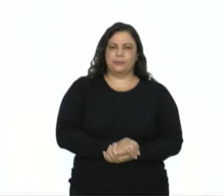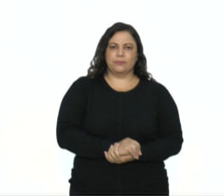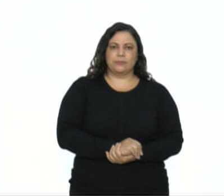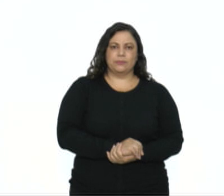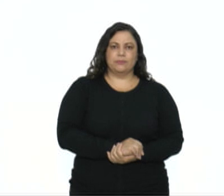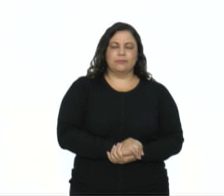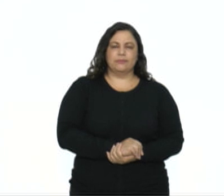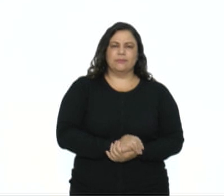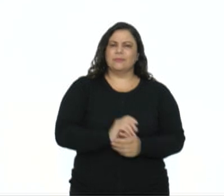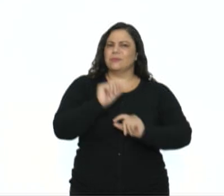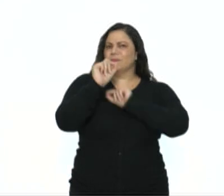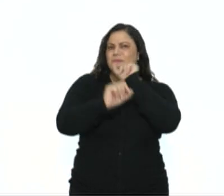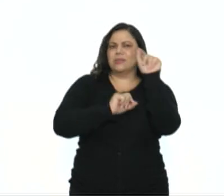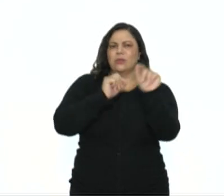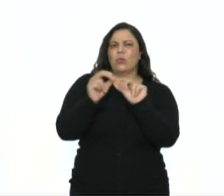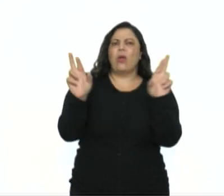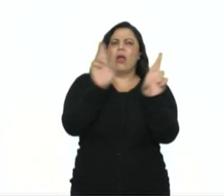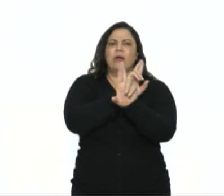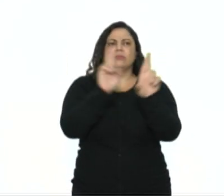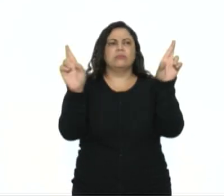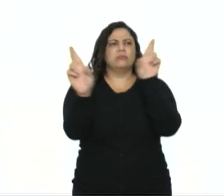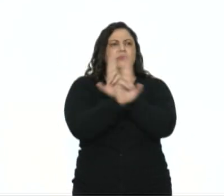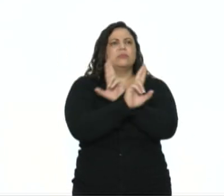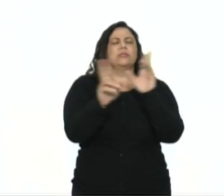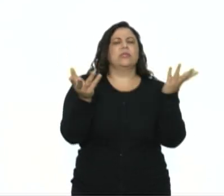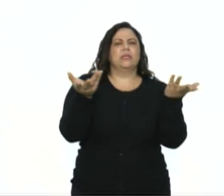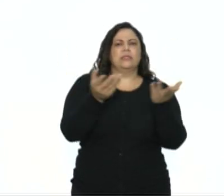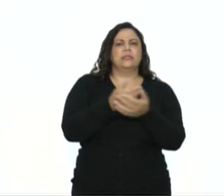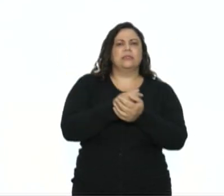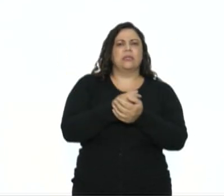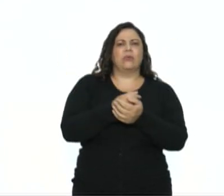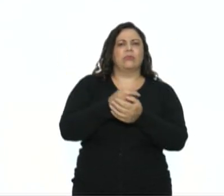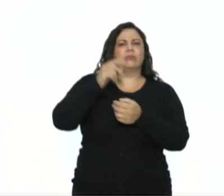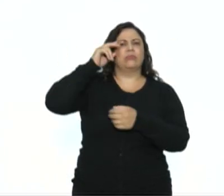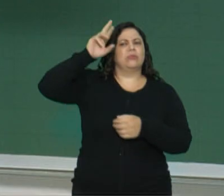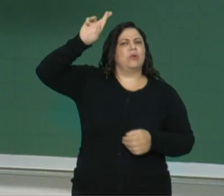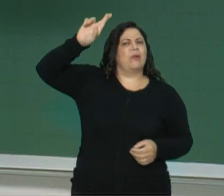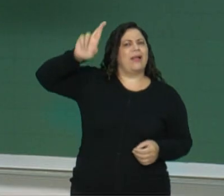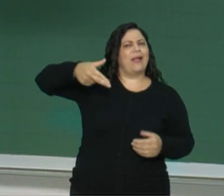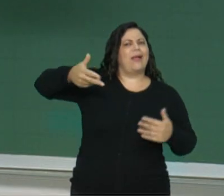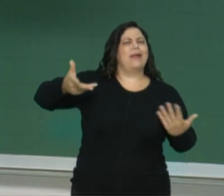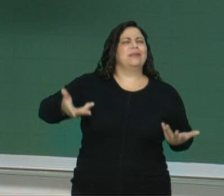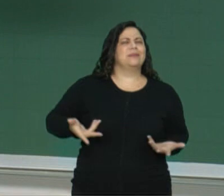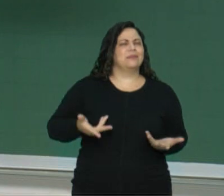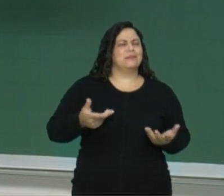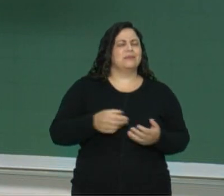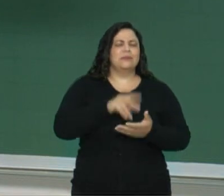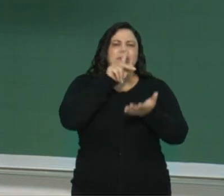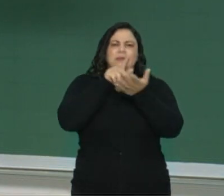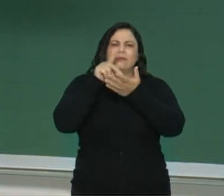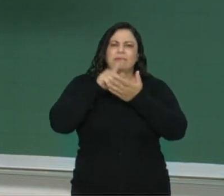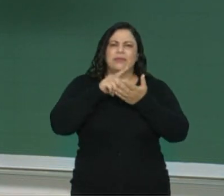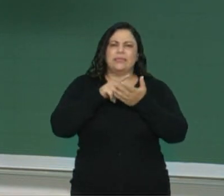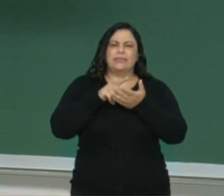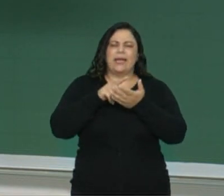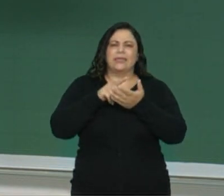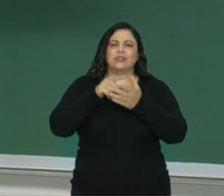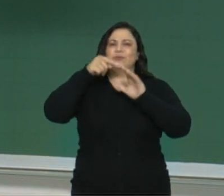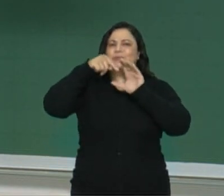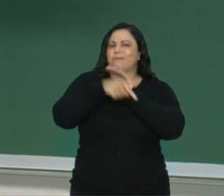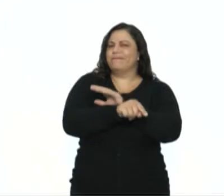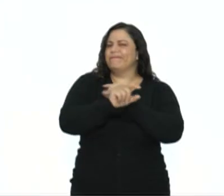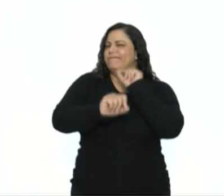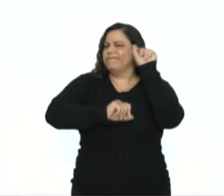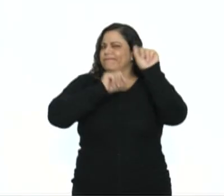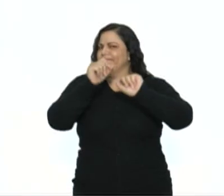Qual a relação entre o racionalismo de Descartes e as verdades absolutas? Vamos pensar um pouquinho sobre